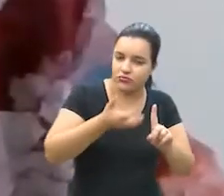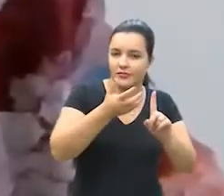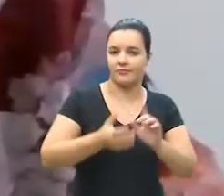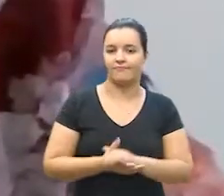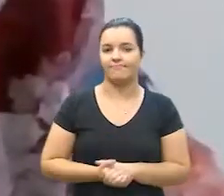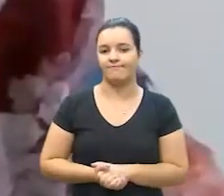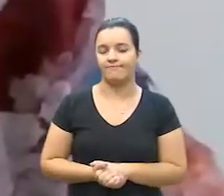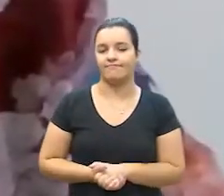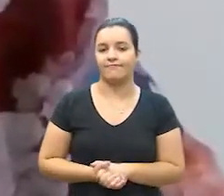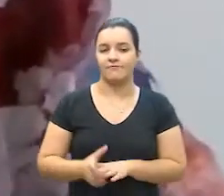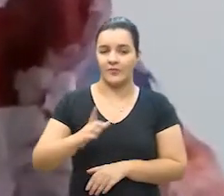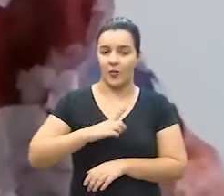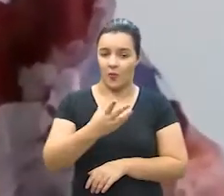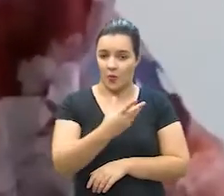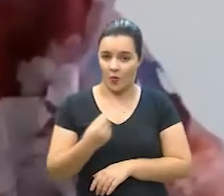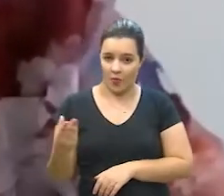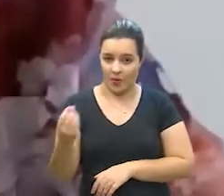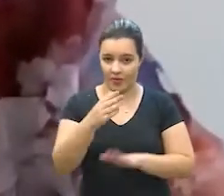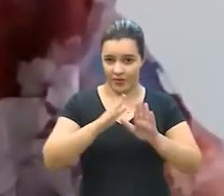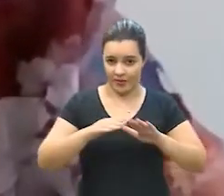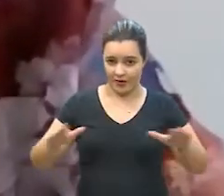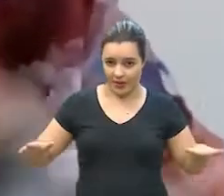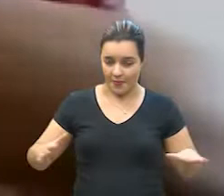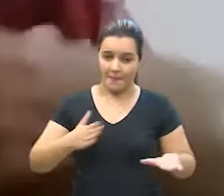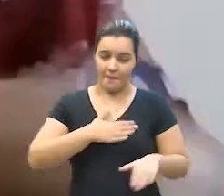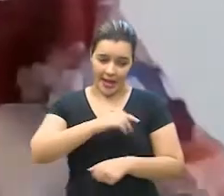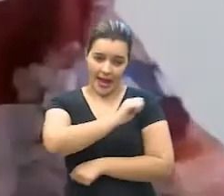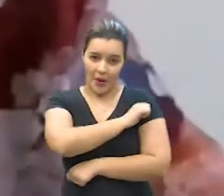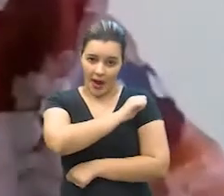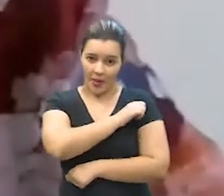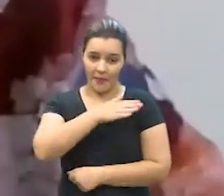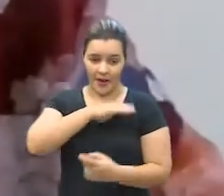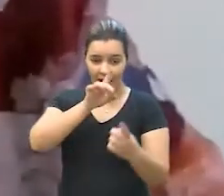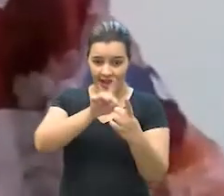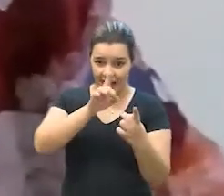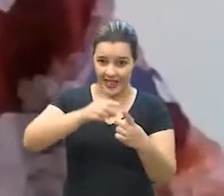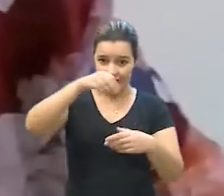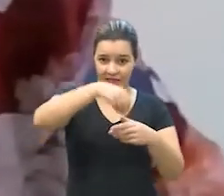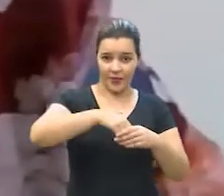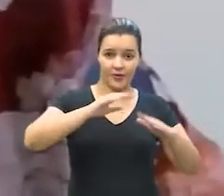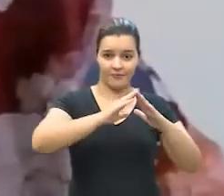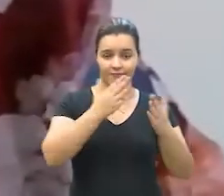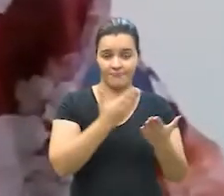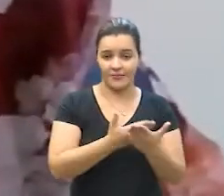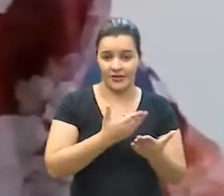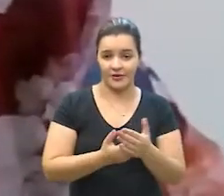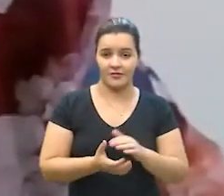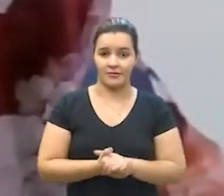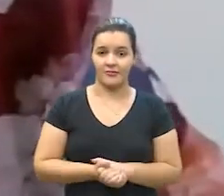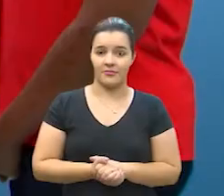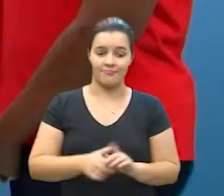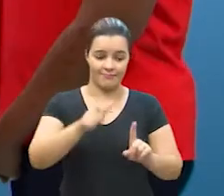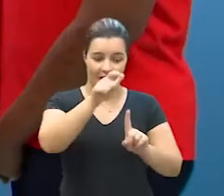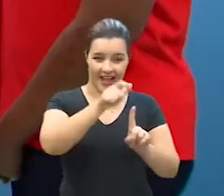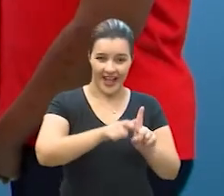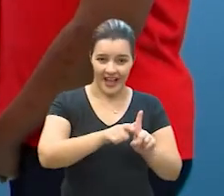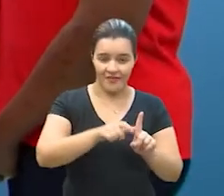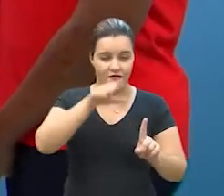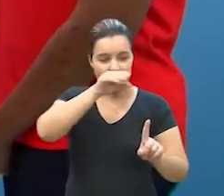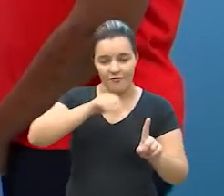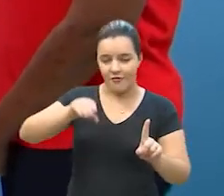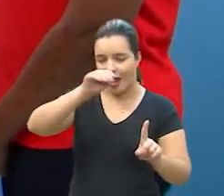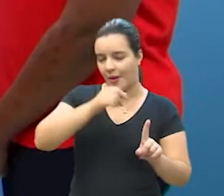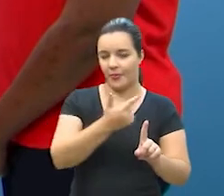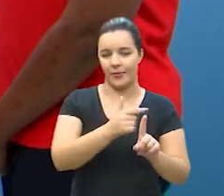A gente tem muitas crianças, inclusive meus alunos lá na escola, que não, a gente fala não verbais.